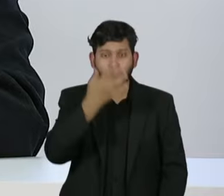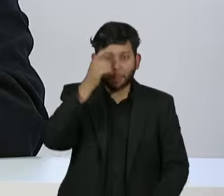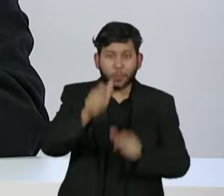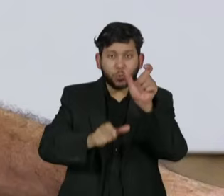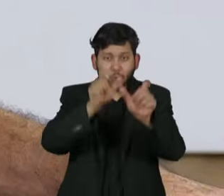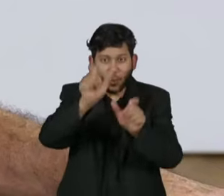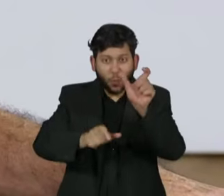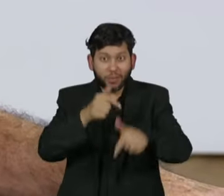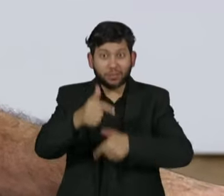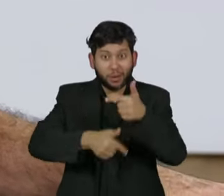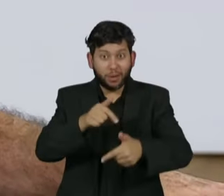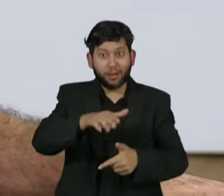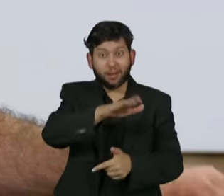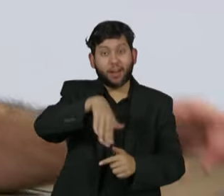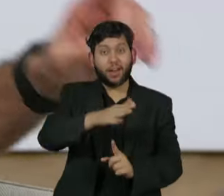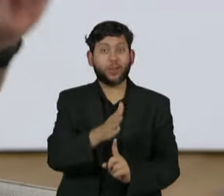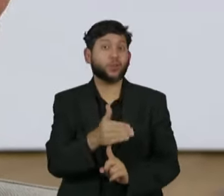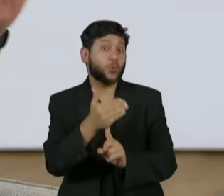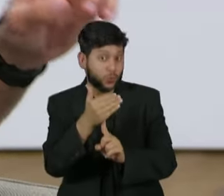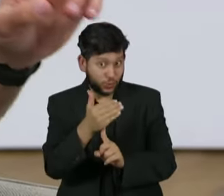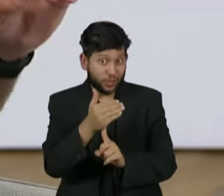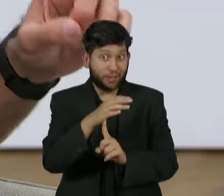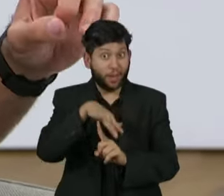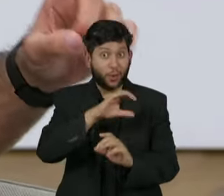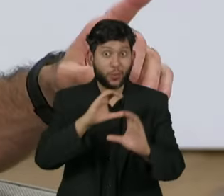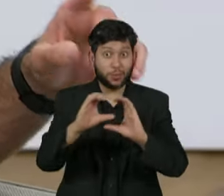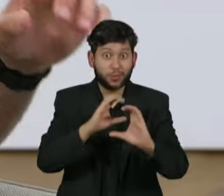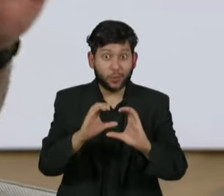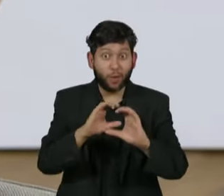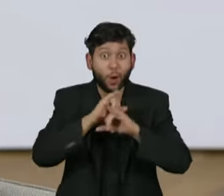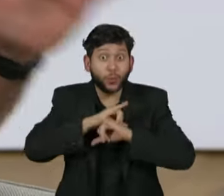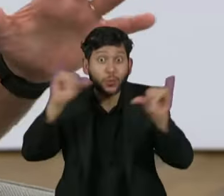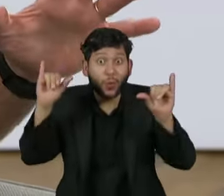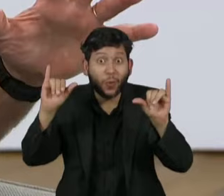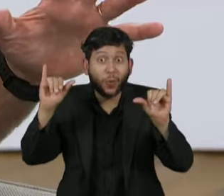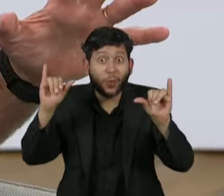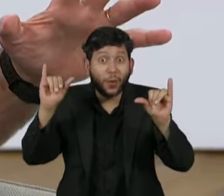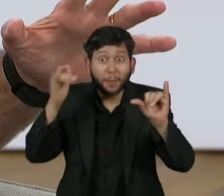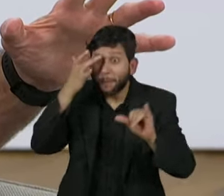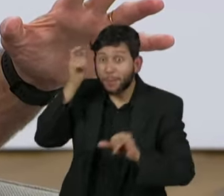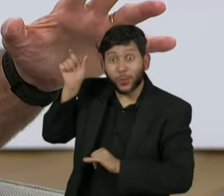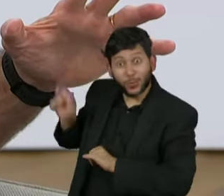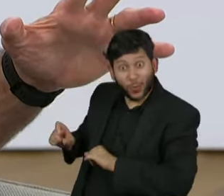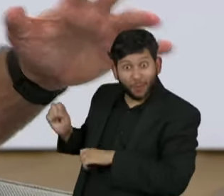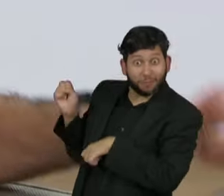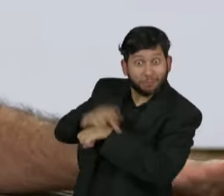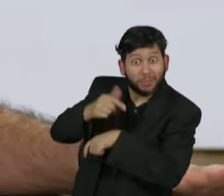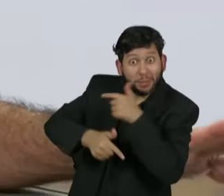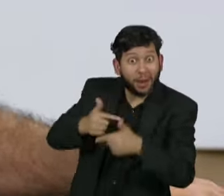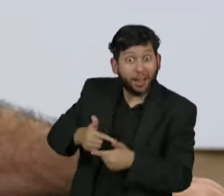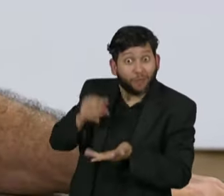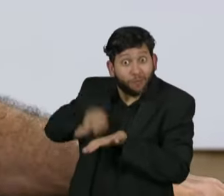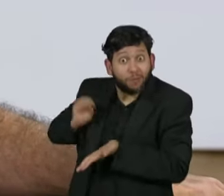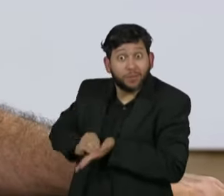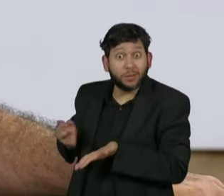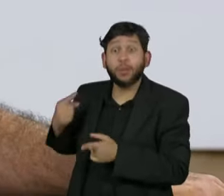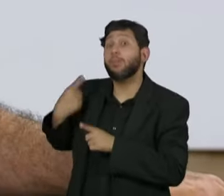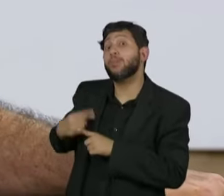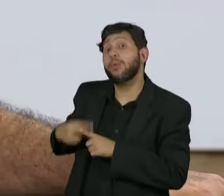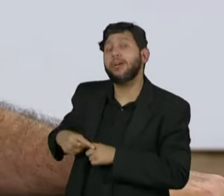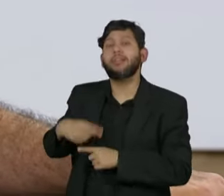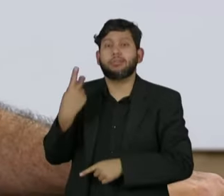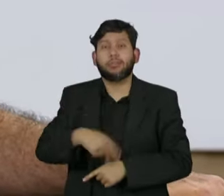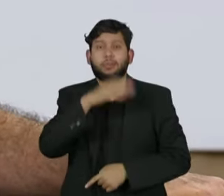anunciados para tecnologia de informação e comunicação veja anunciados e a gente não tem gente para Preencher esses carros porque porque o sistema